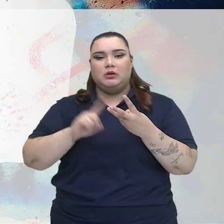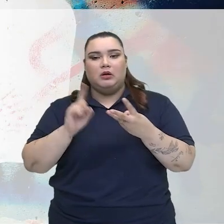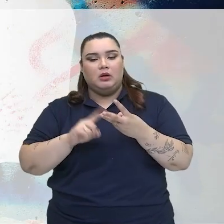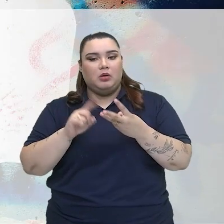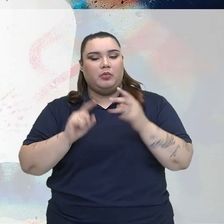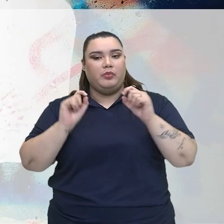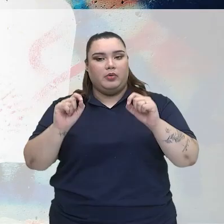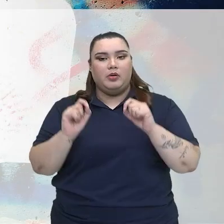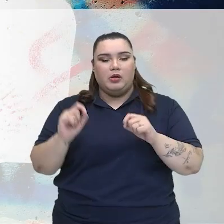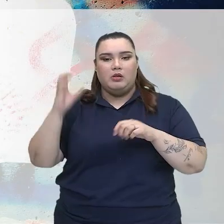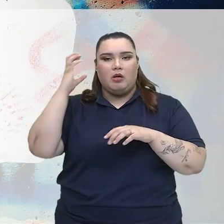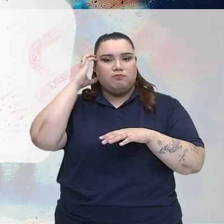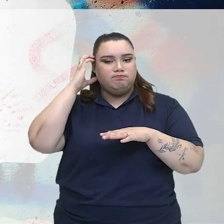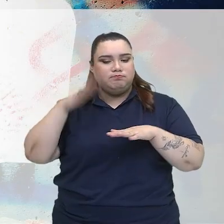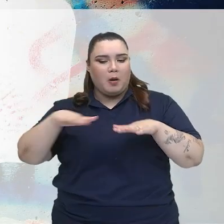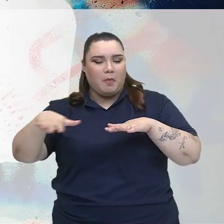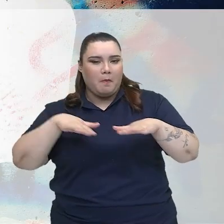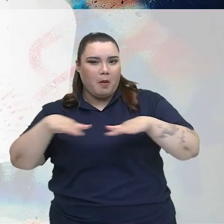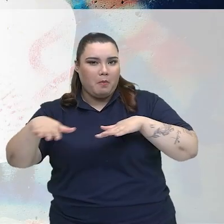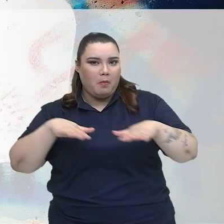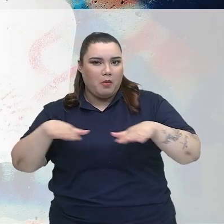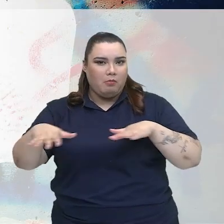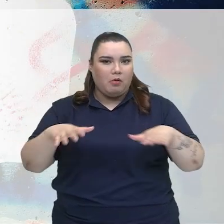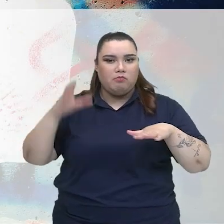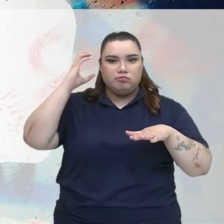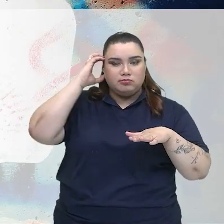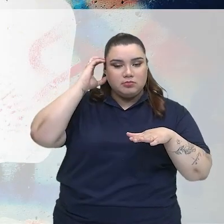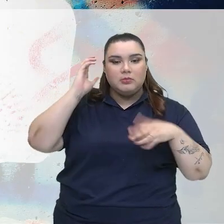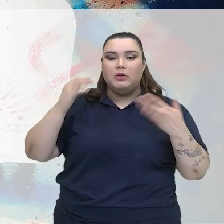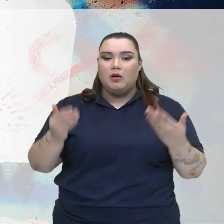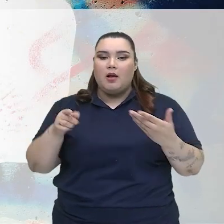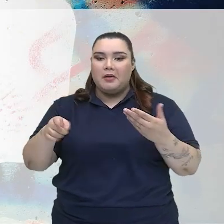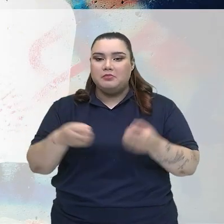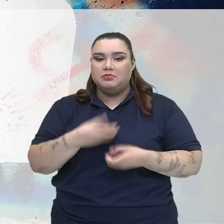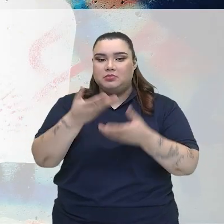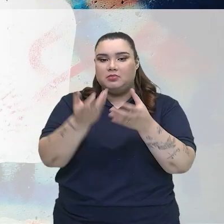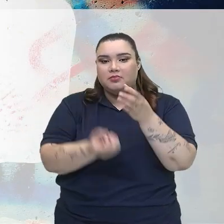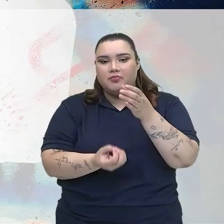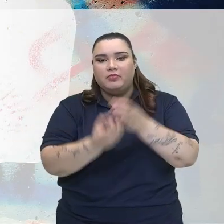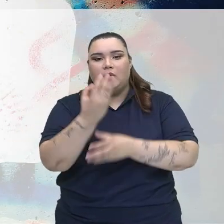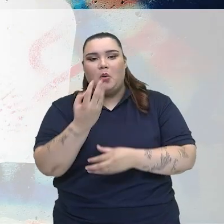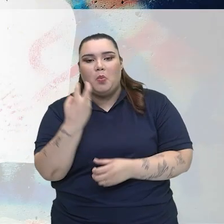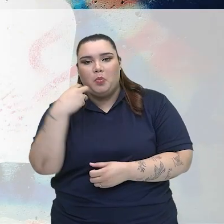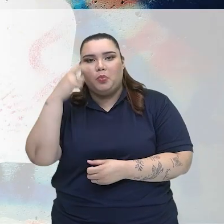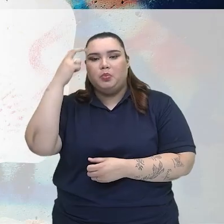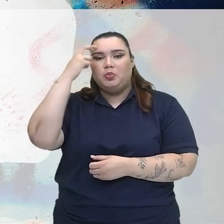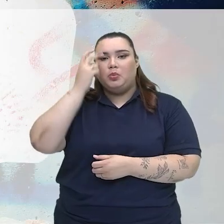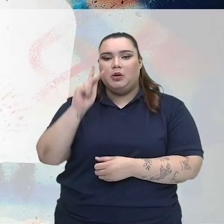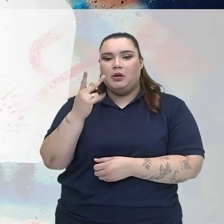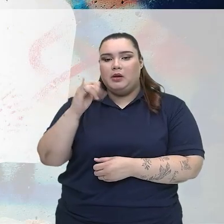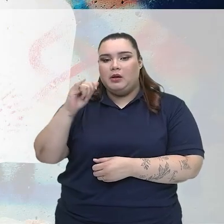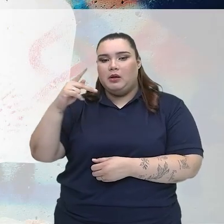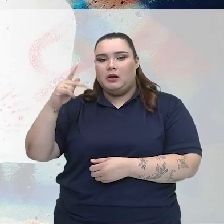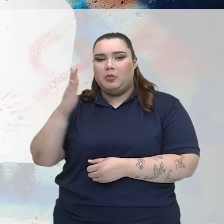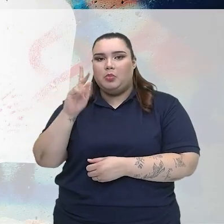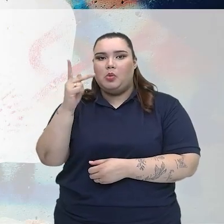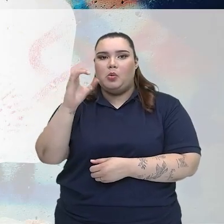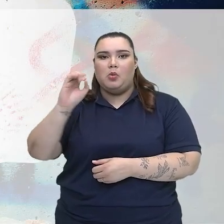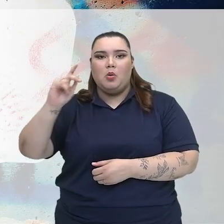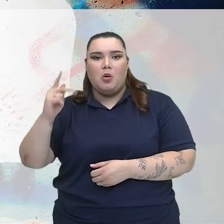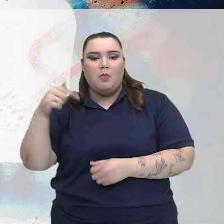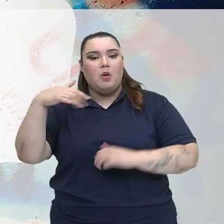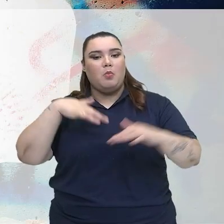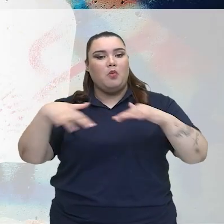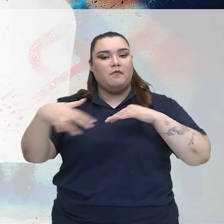ali com a presença dos DJs, né? E a partir dessas expressões nasceu a cultura hip hop como um movimento cultural